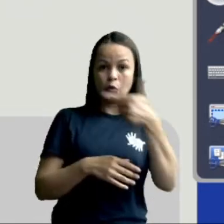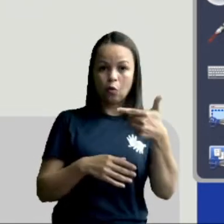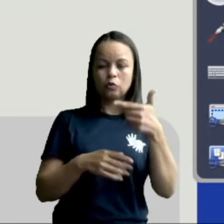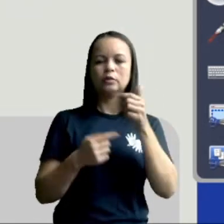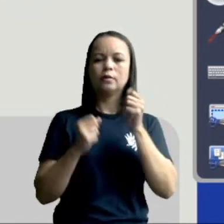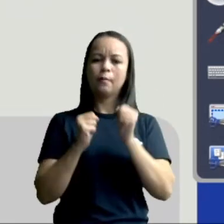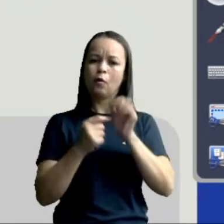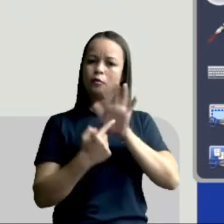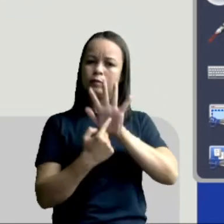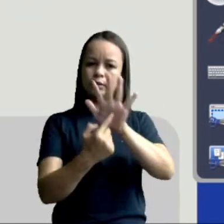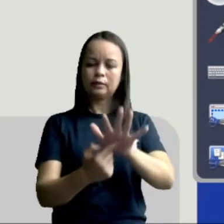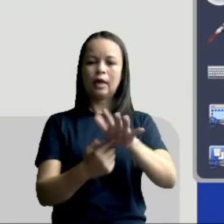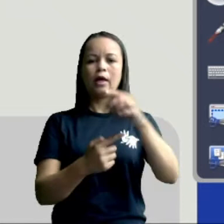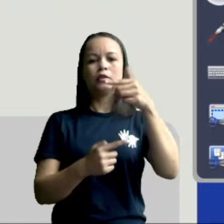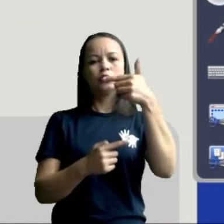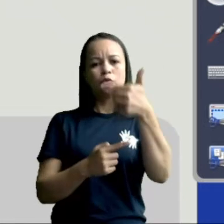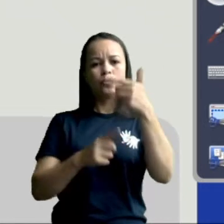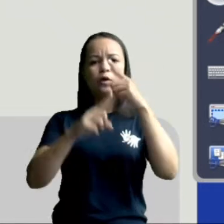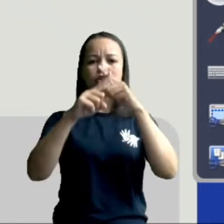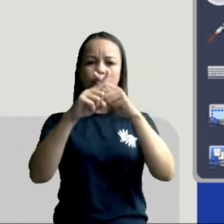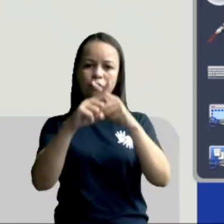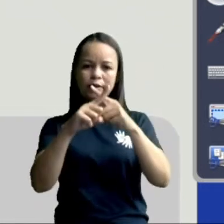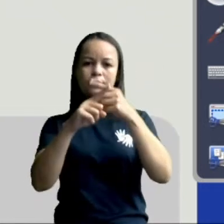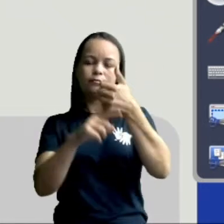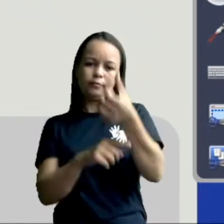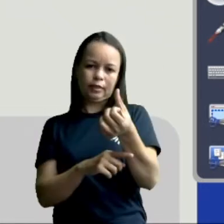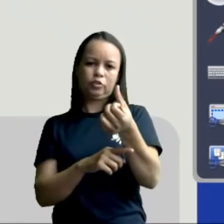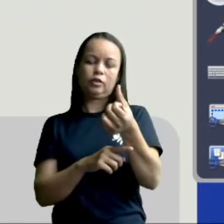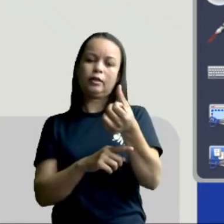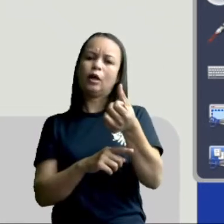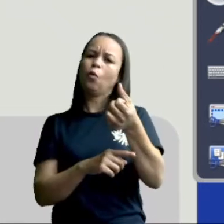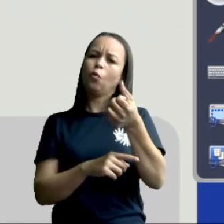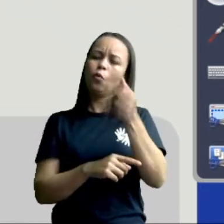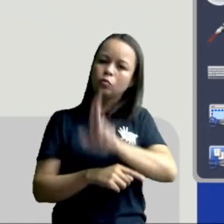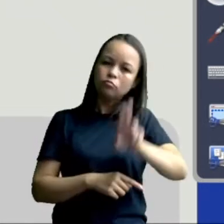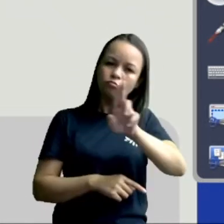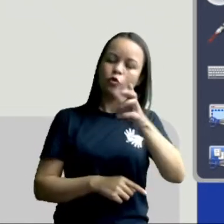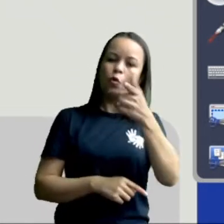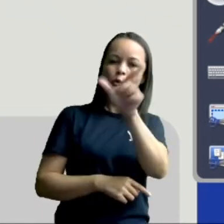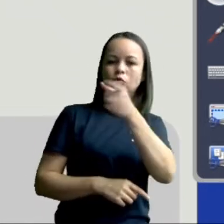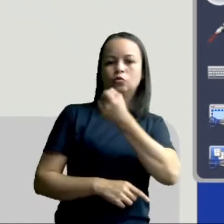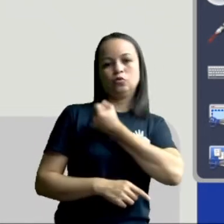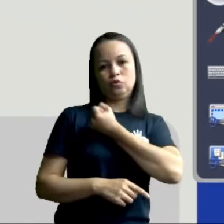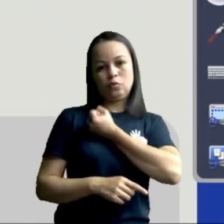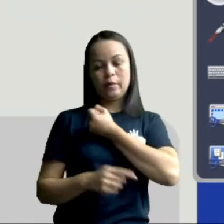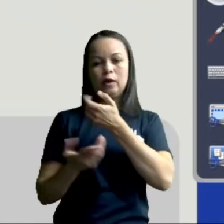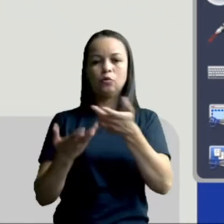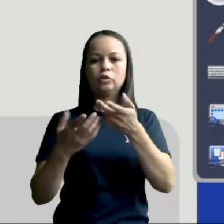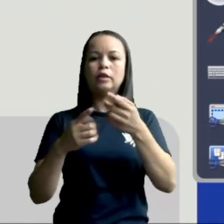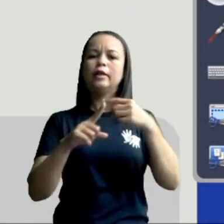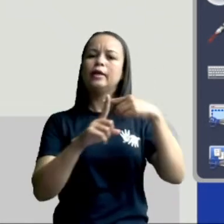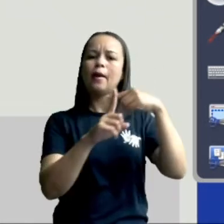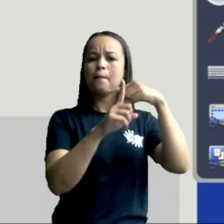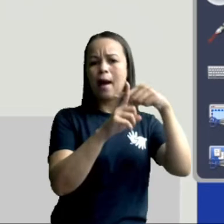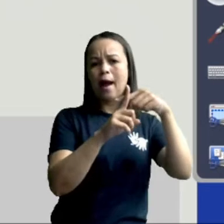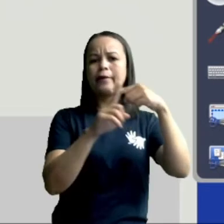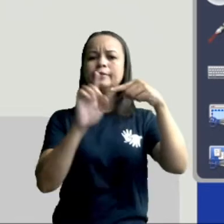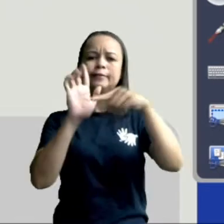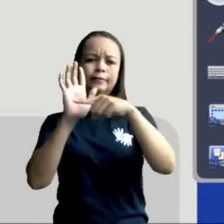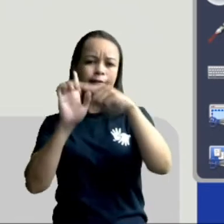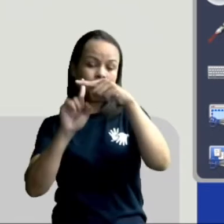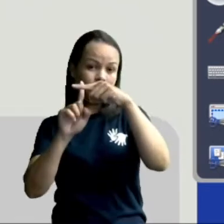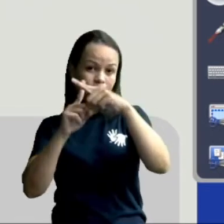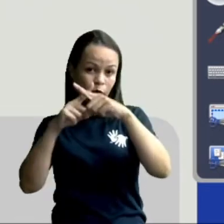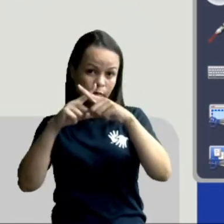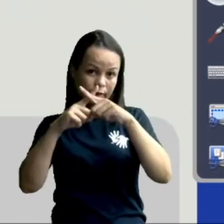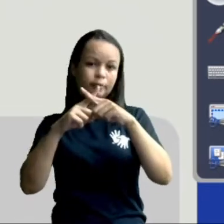6. Então, aqui a gente usou outros números e outra operação. A operação envolvida aqui foi a adição